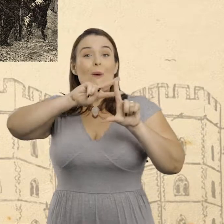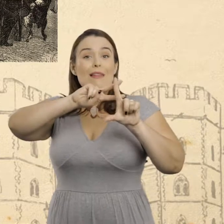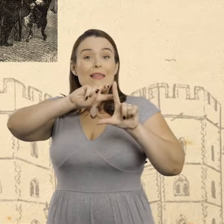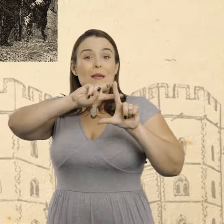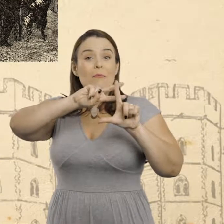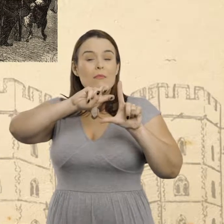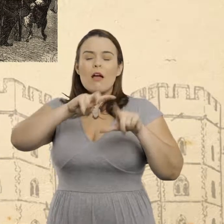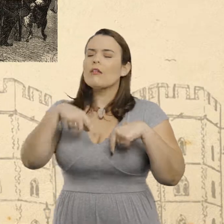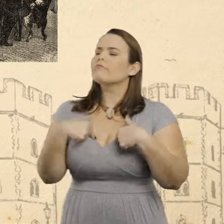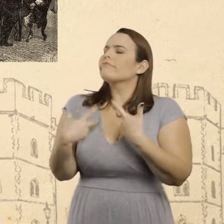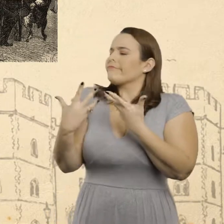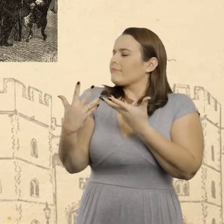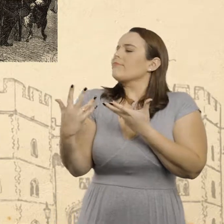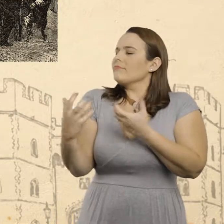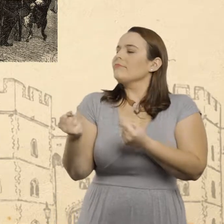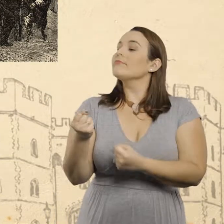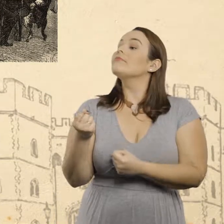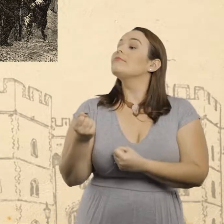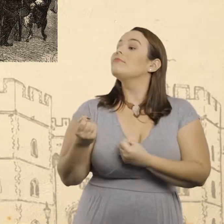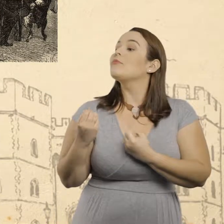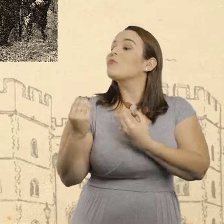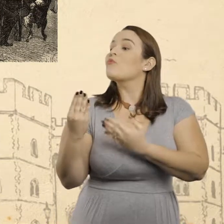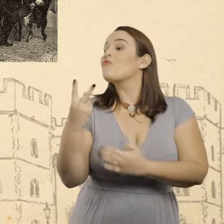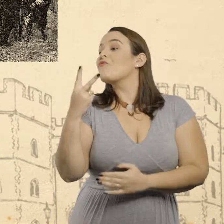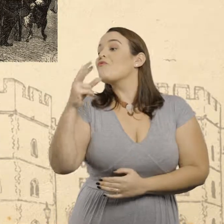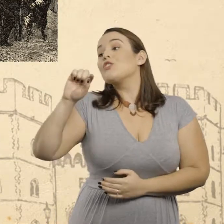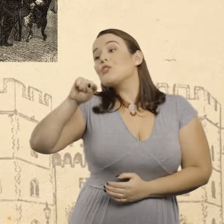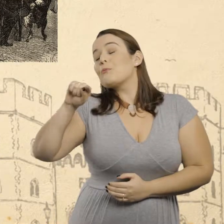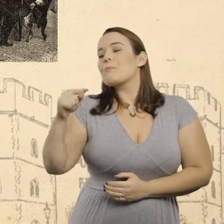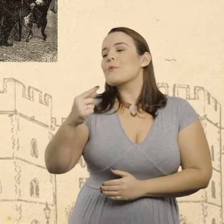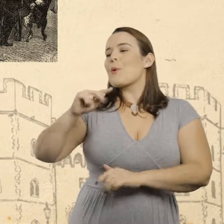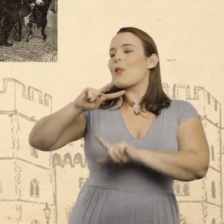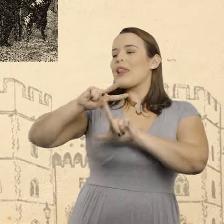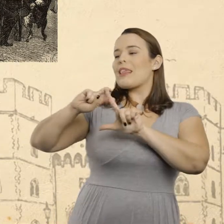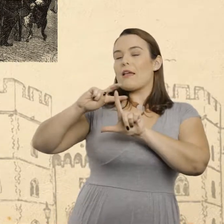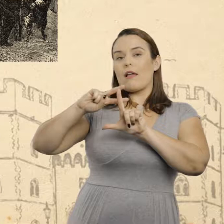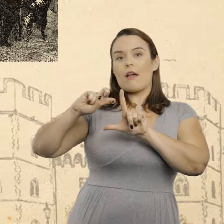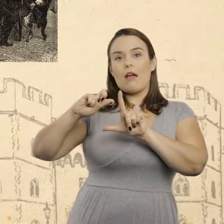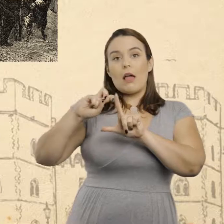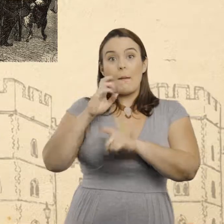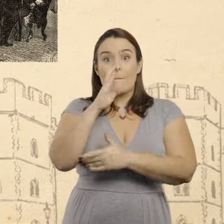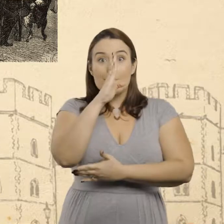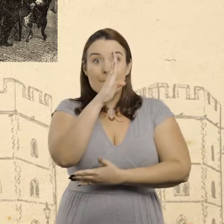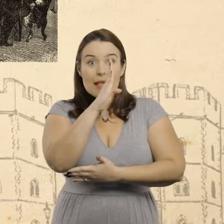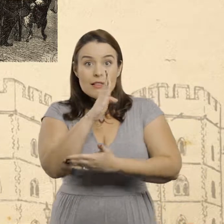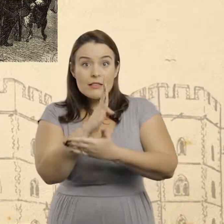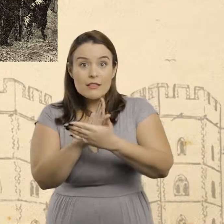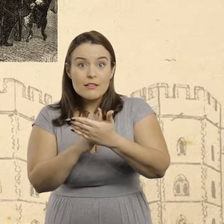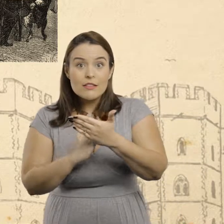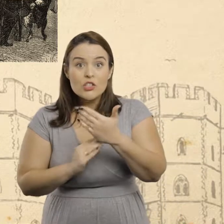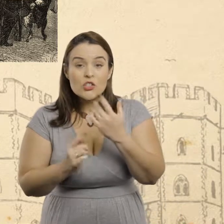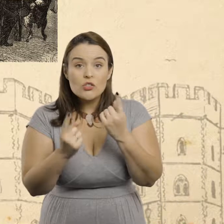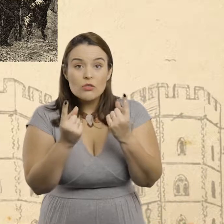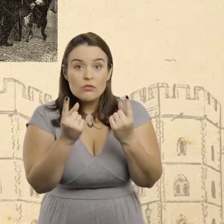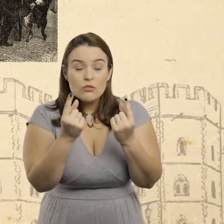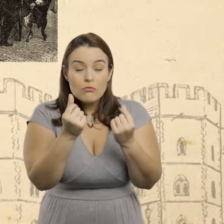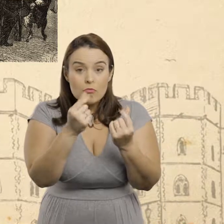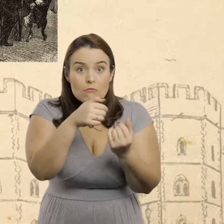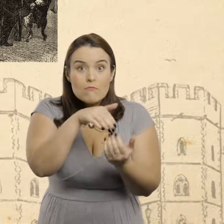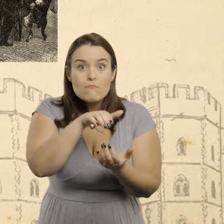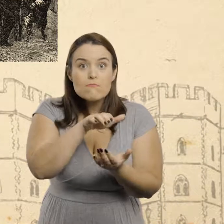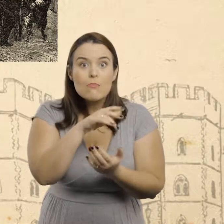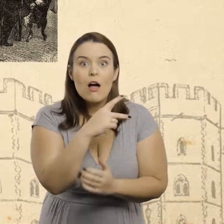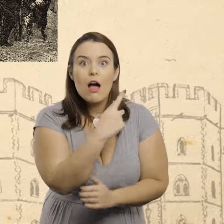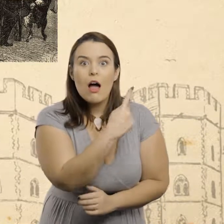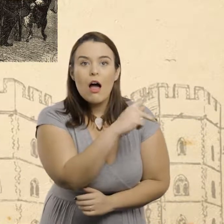com os amigos e ofereceu 20.000 libras. Esse valor era a metade de sua fortuna. Todos disseram que era